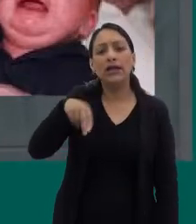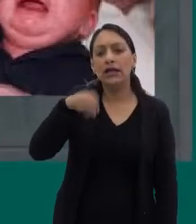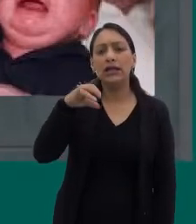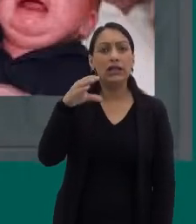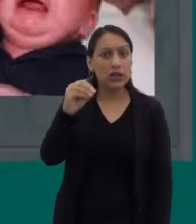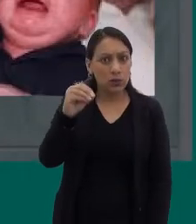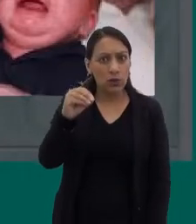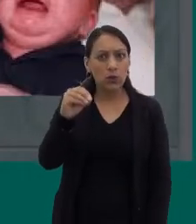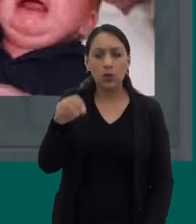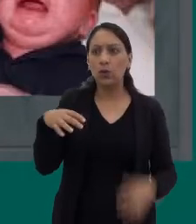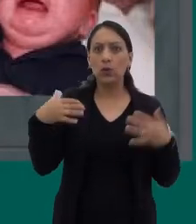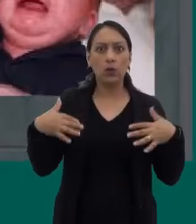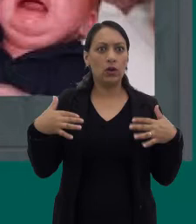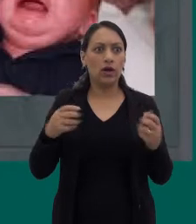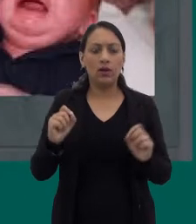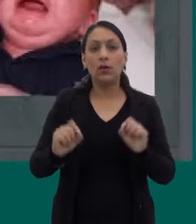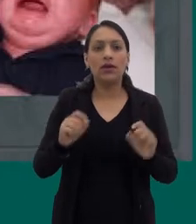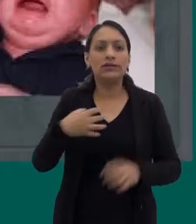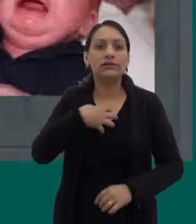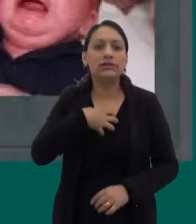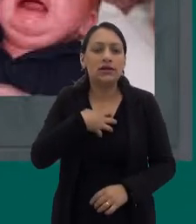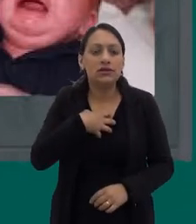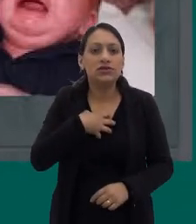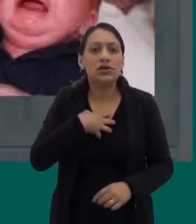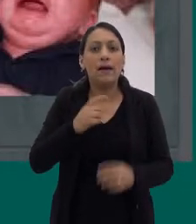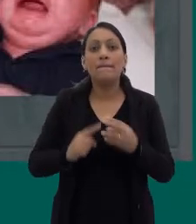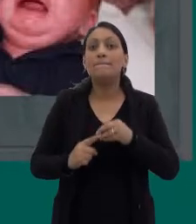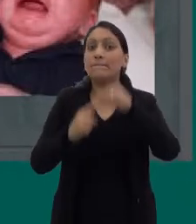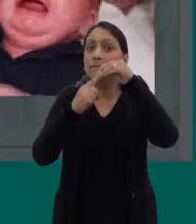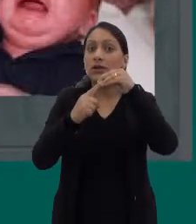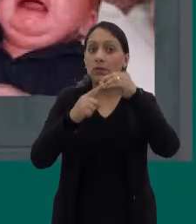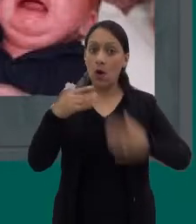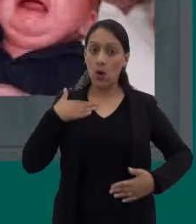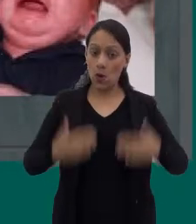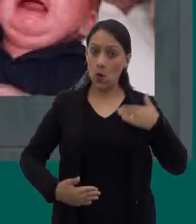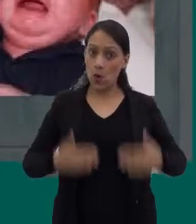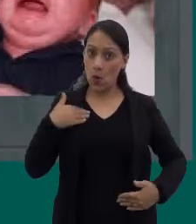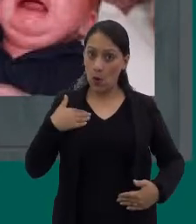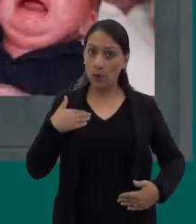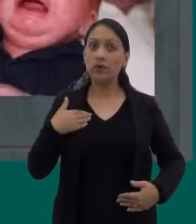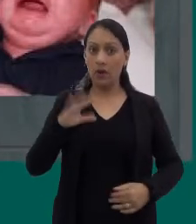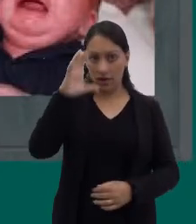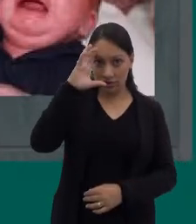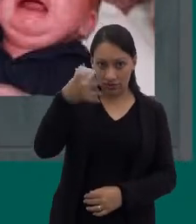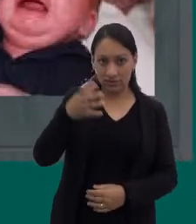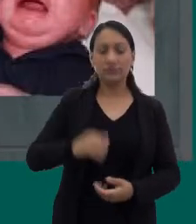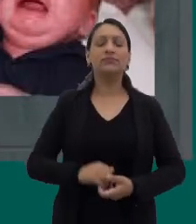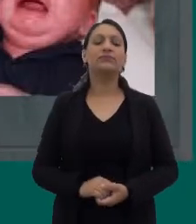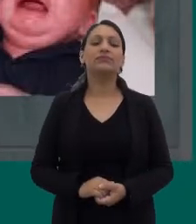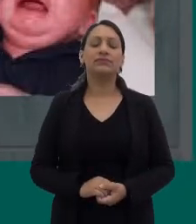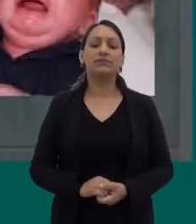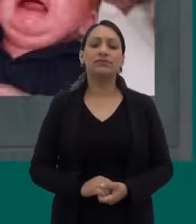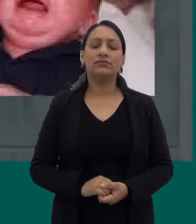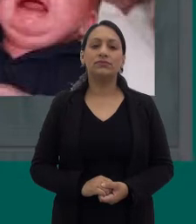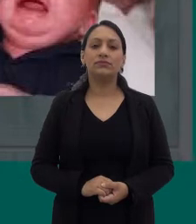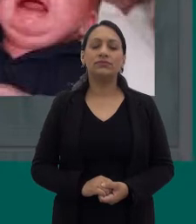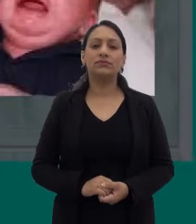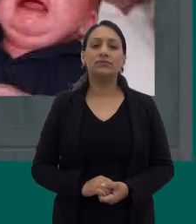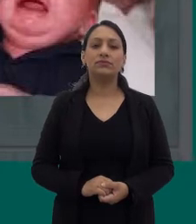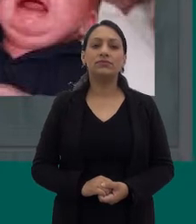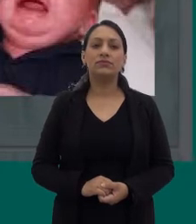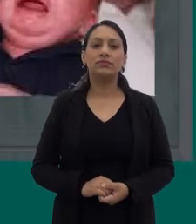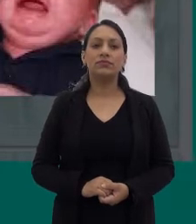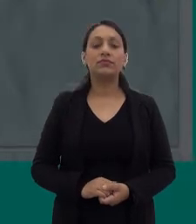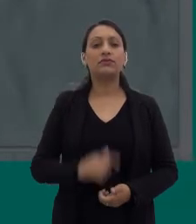o sujeito sente, principalmente no corpo, que a vida vai se extinguir. Né? E que daí tem